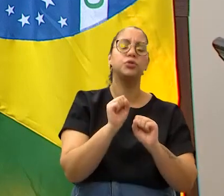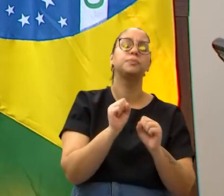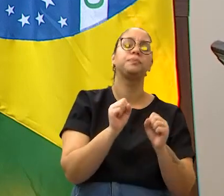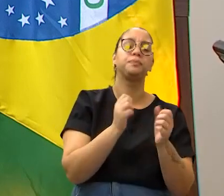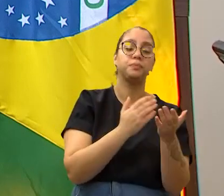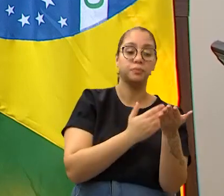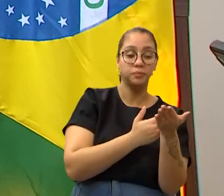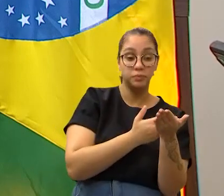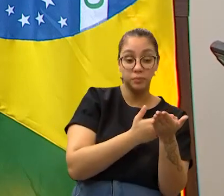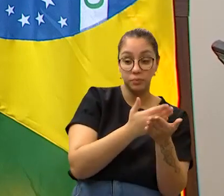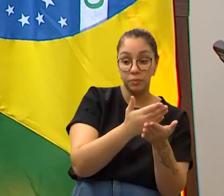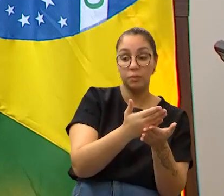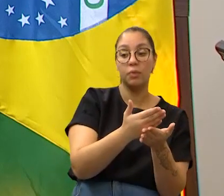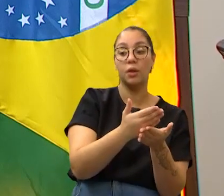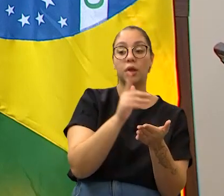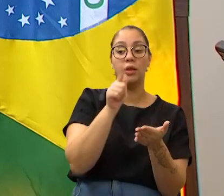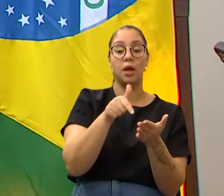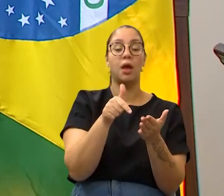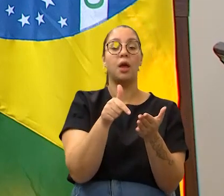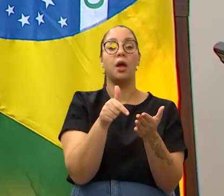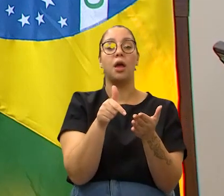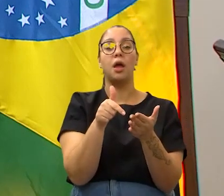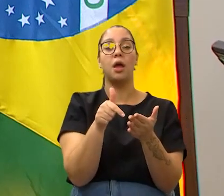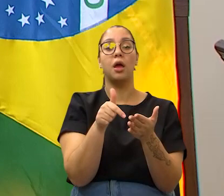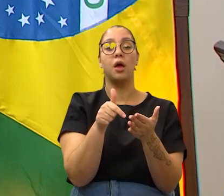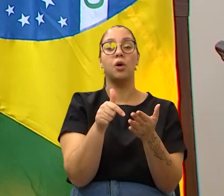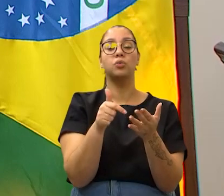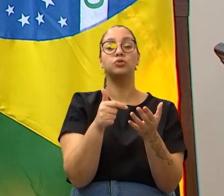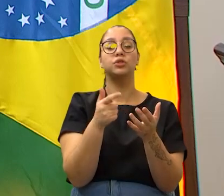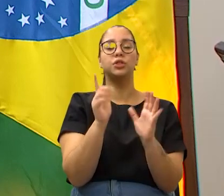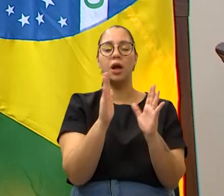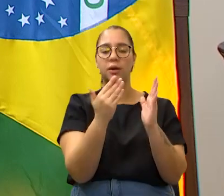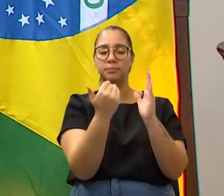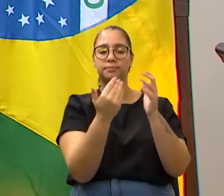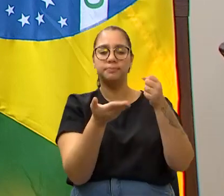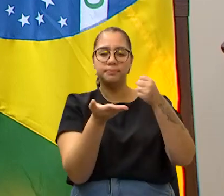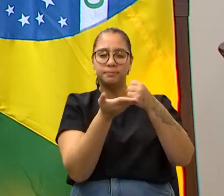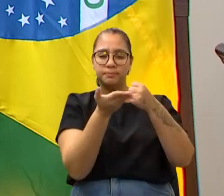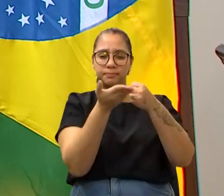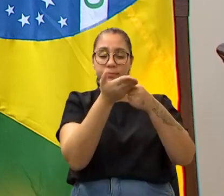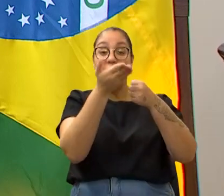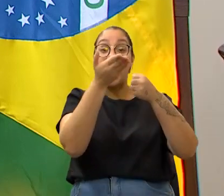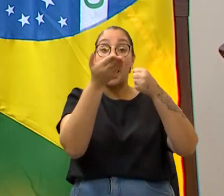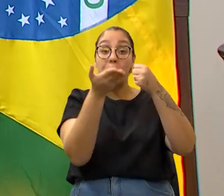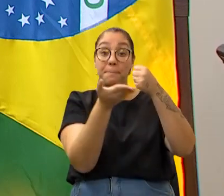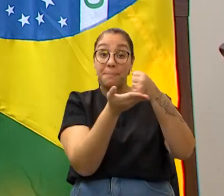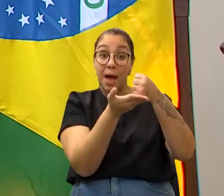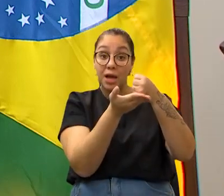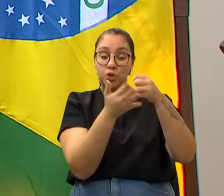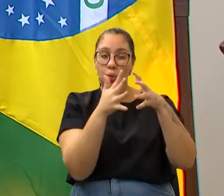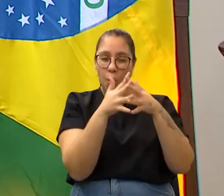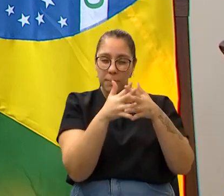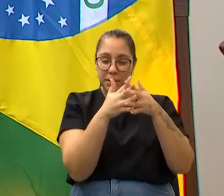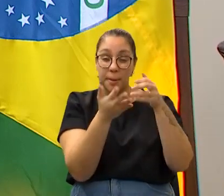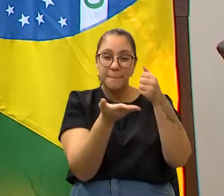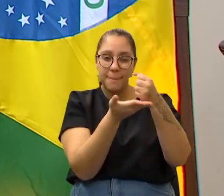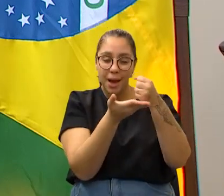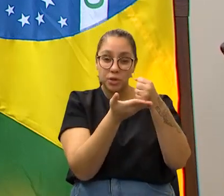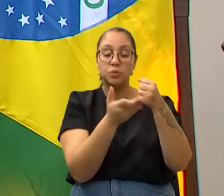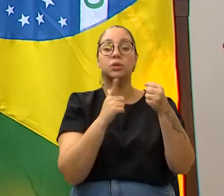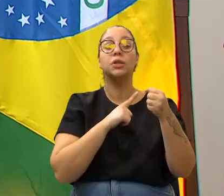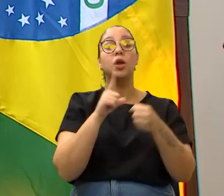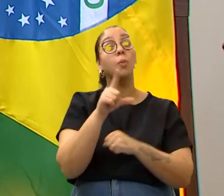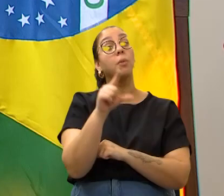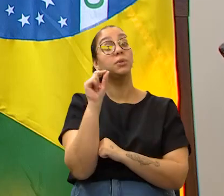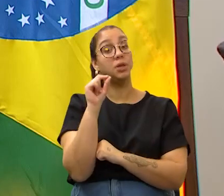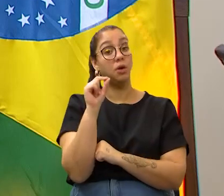inicial, sendo caracterizado algo de baixo risco, baixa complexidade, ele tem a opção, é